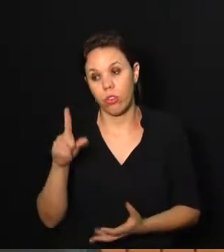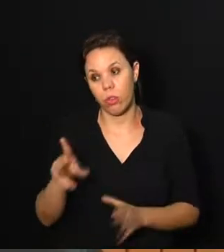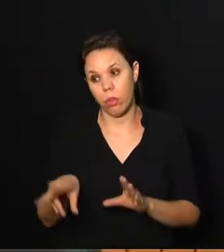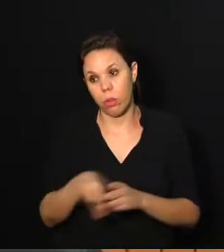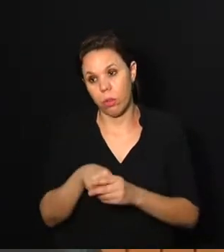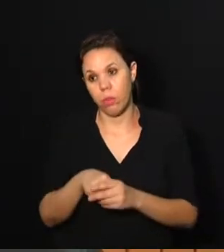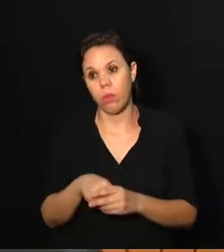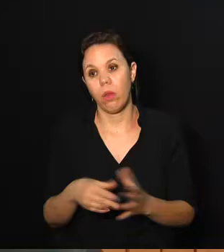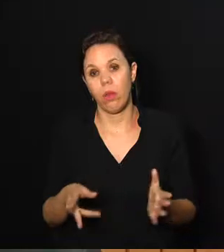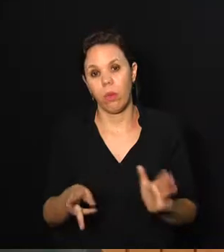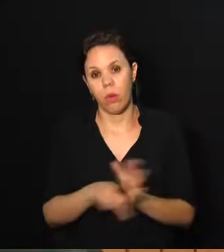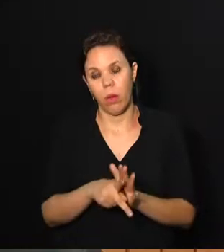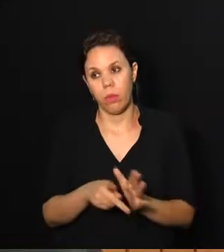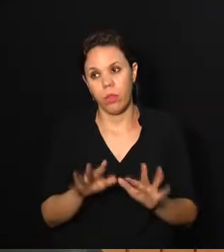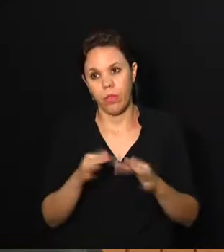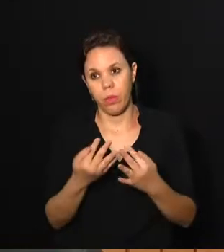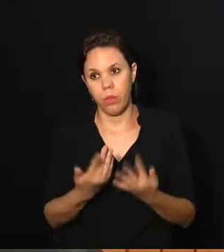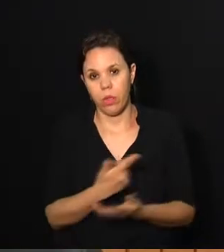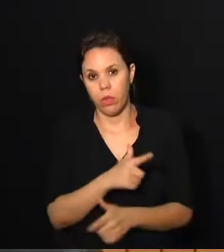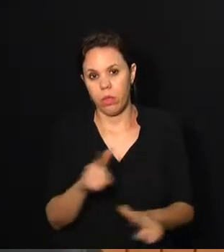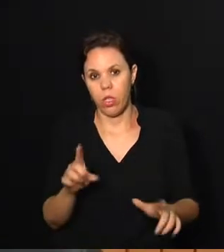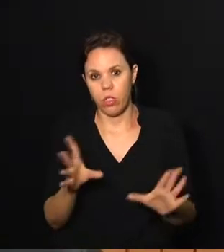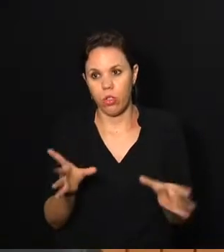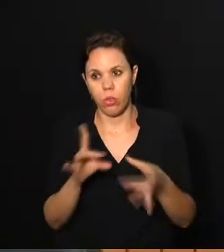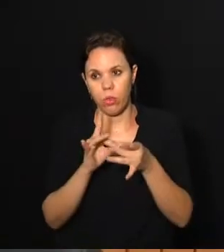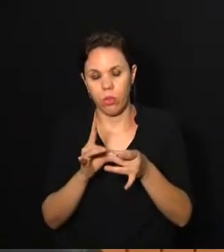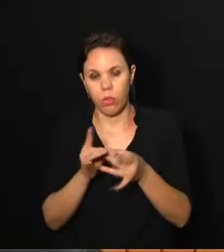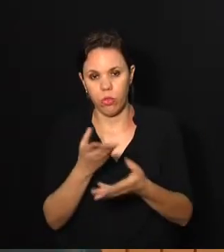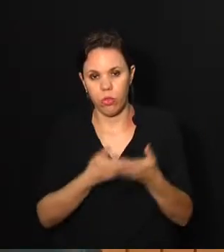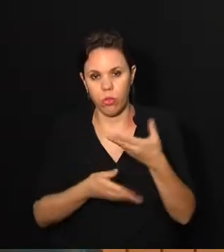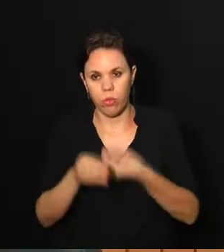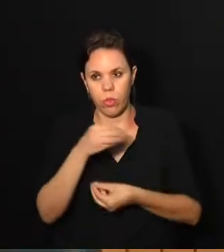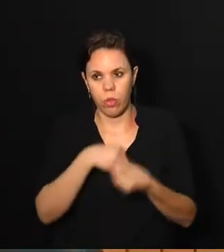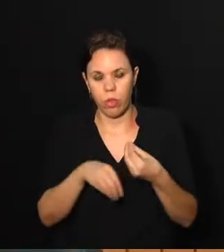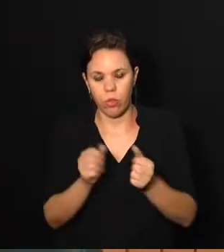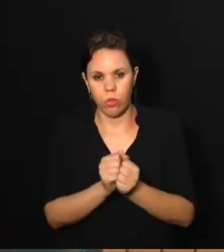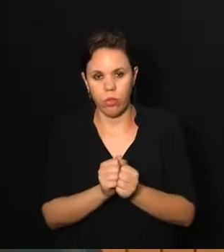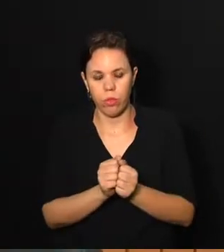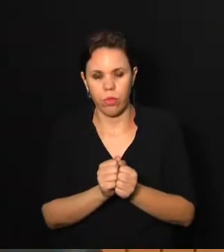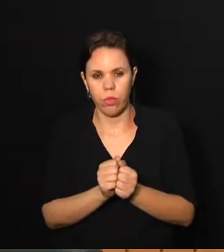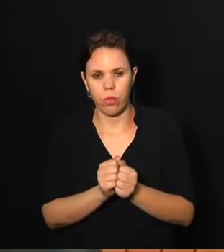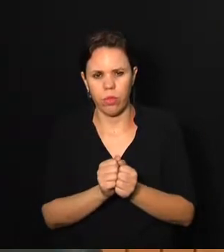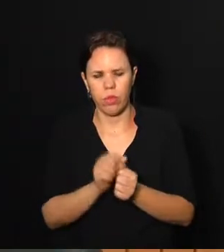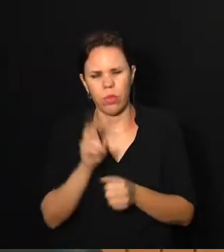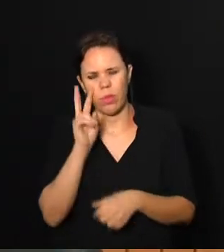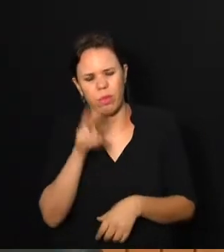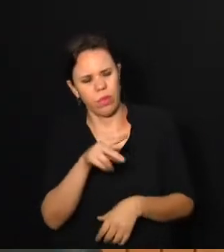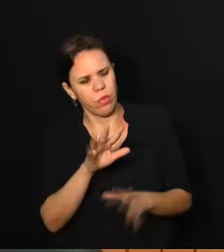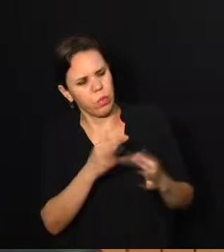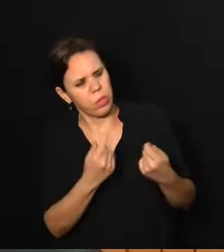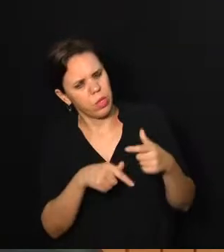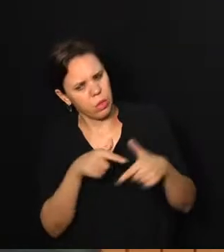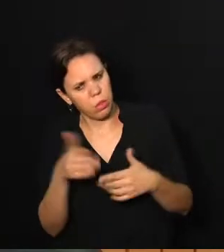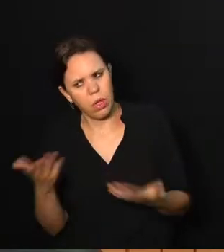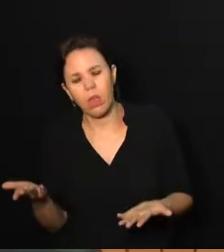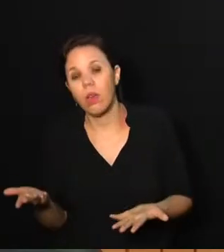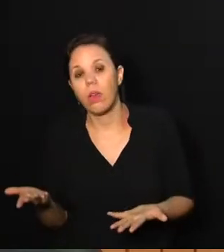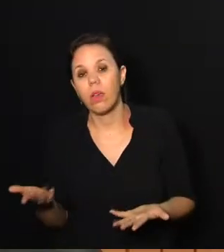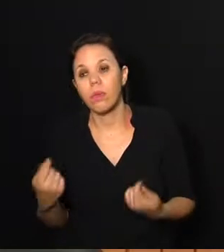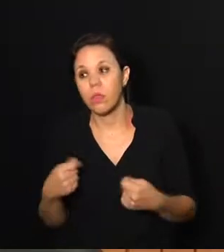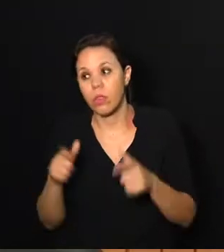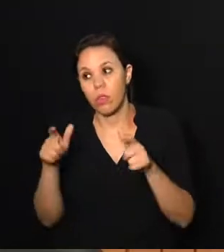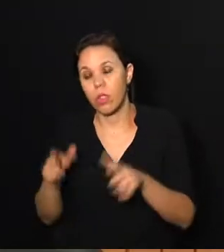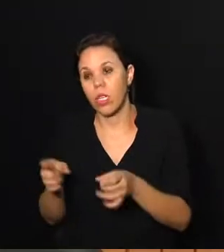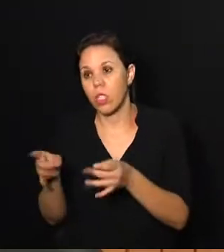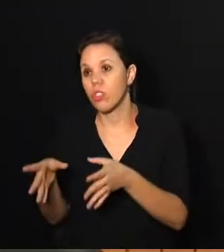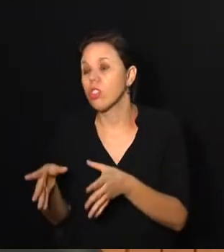e o idoso, nem o idoso e a família. Tudo é uma coisa só. Porque, às vezes, a gente escuta, a família precisa trabalhar e precisa de um lugar